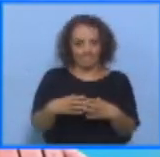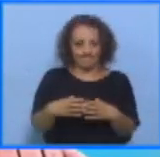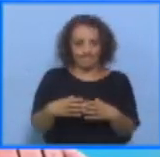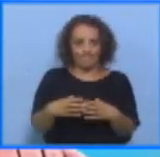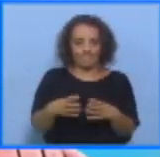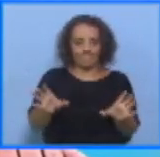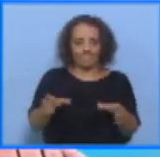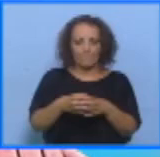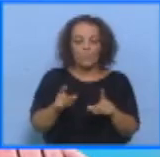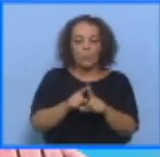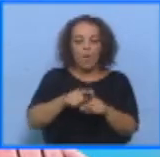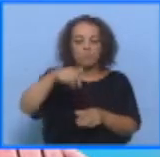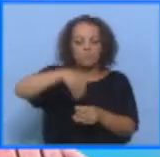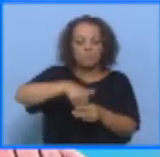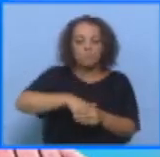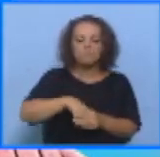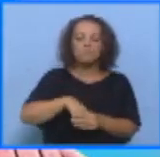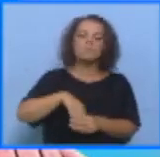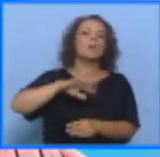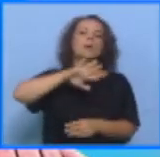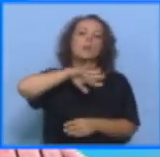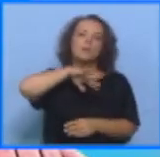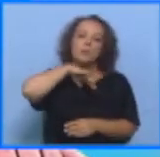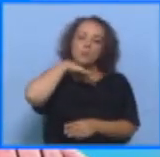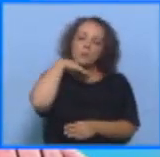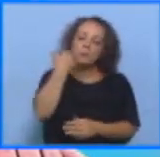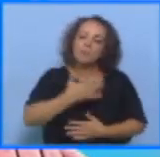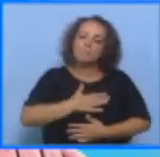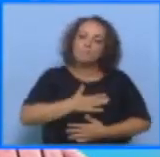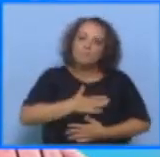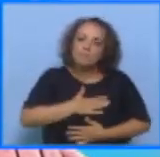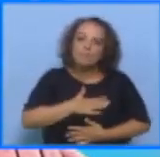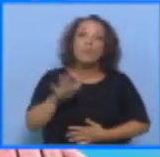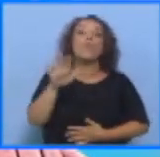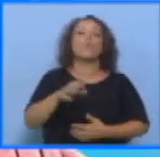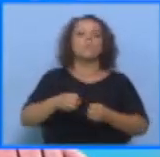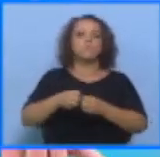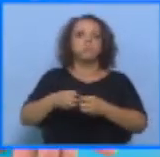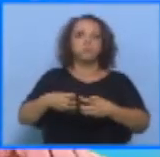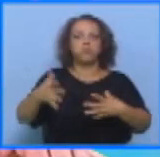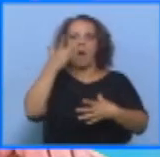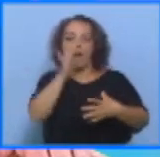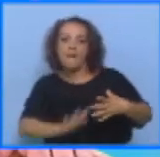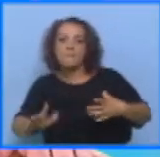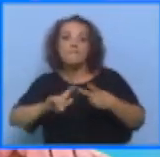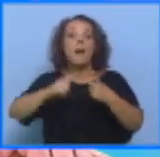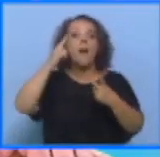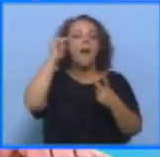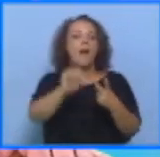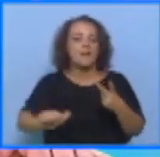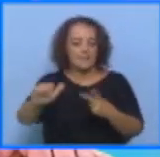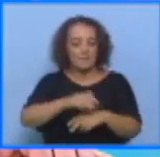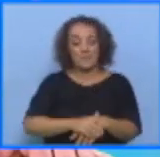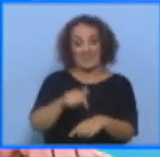as vocações estão a aparecer, já desde algumas décadas, em África e na Ásia. Eu vou dar um exemplo, este capítulo foi no